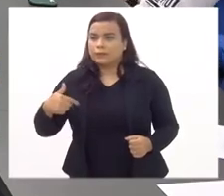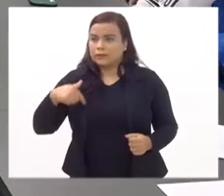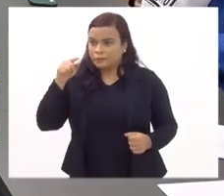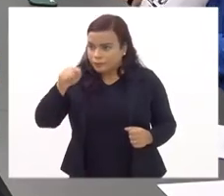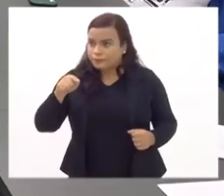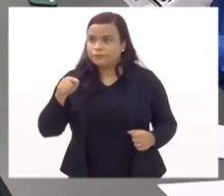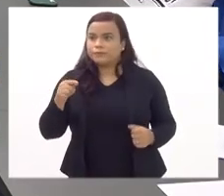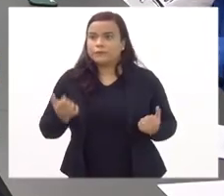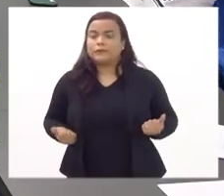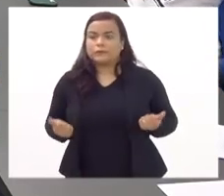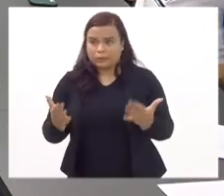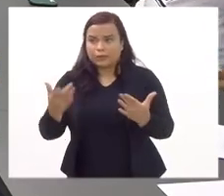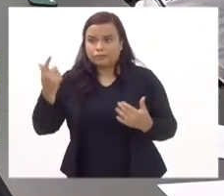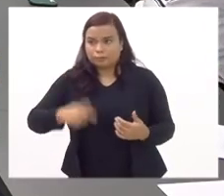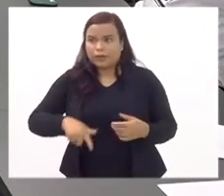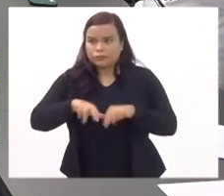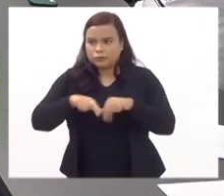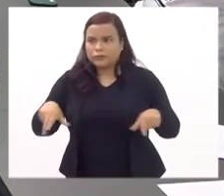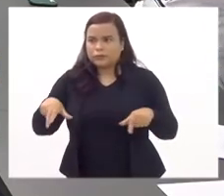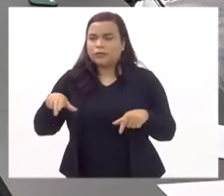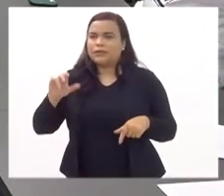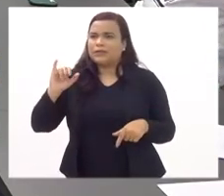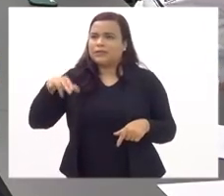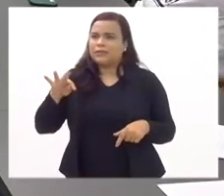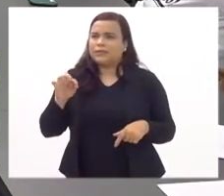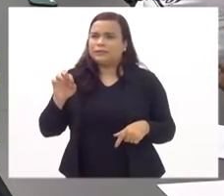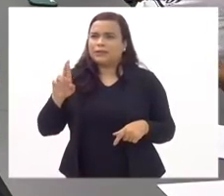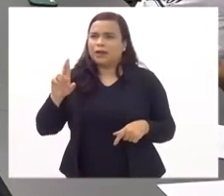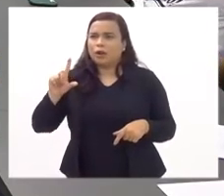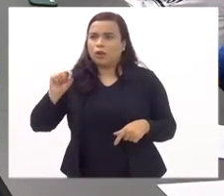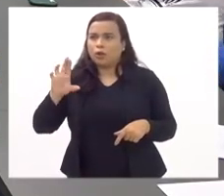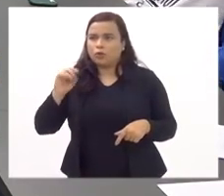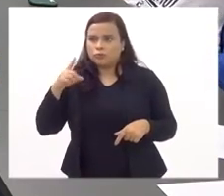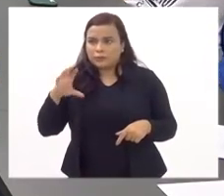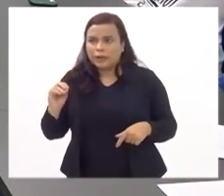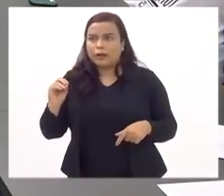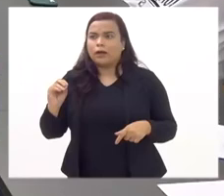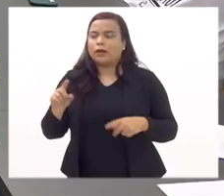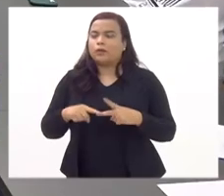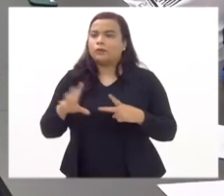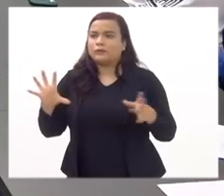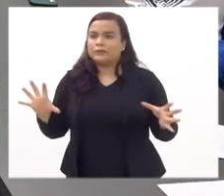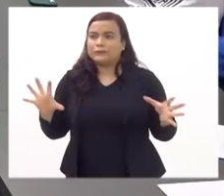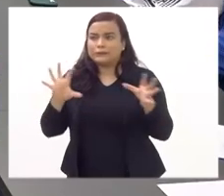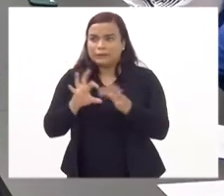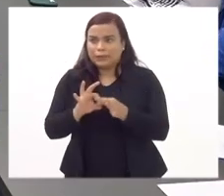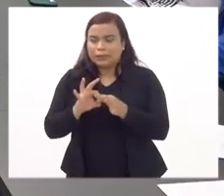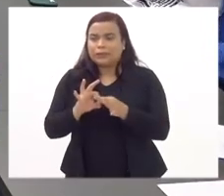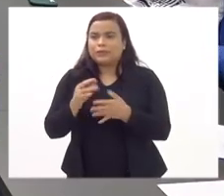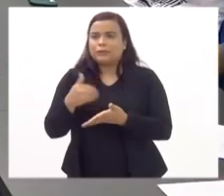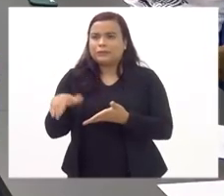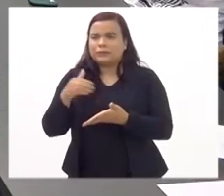outra atribuição, né, de interlocução, de integração entre as